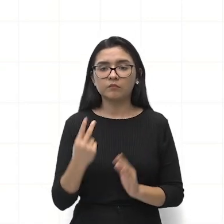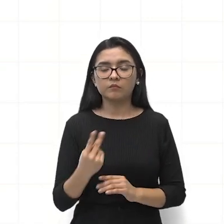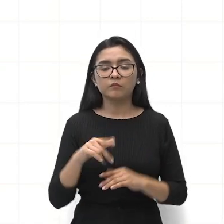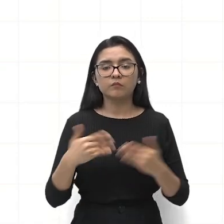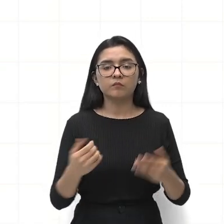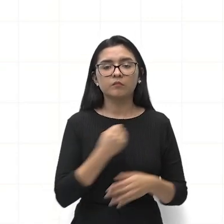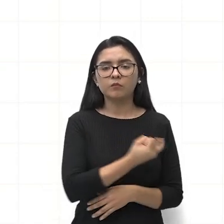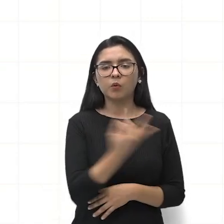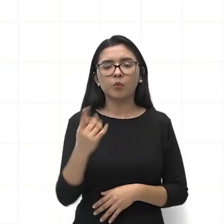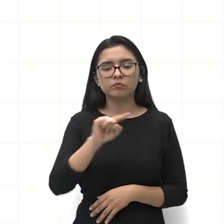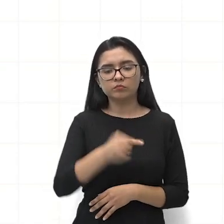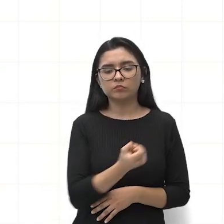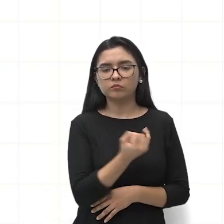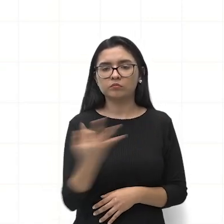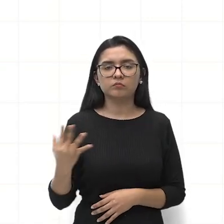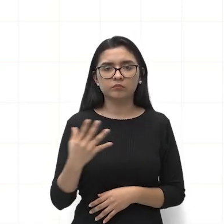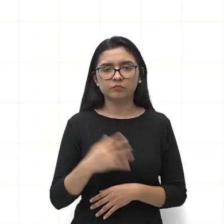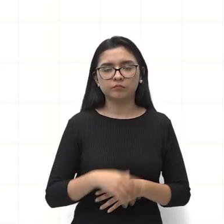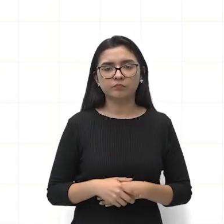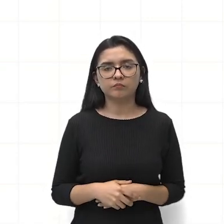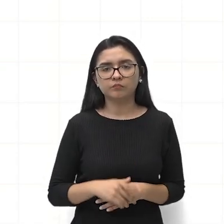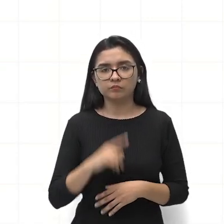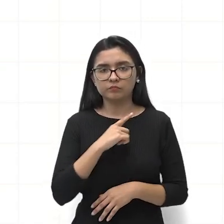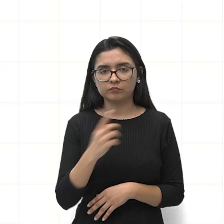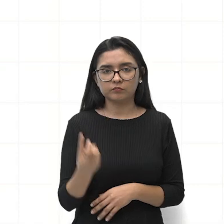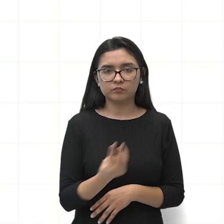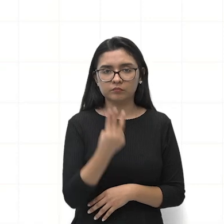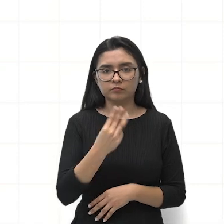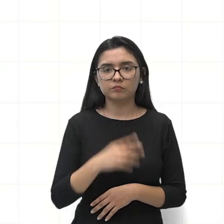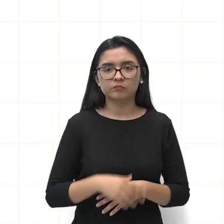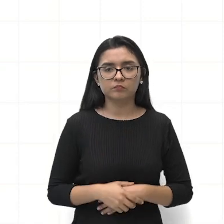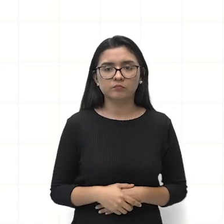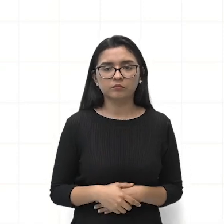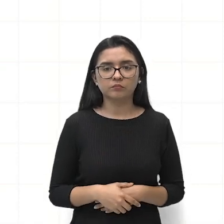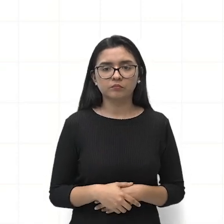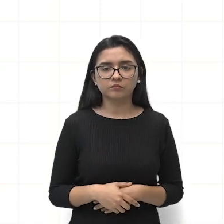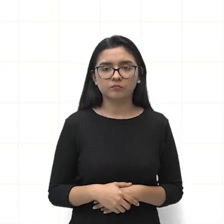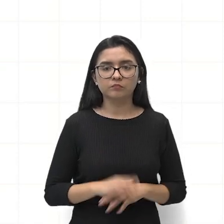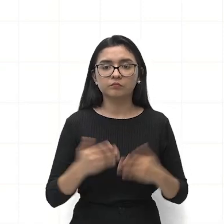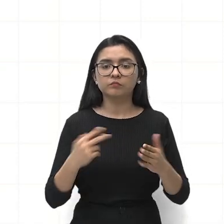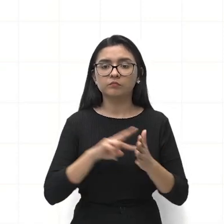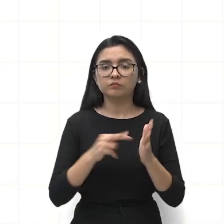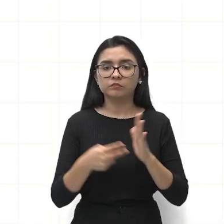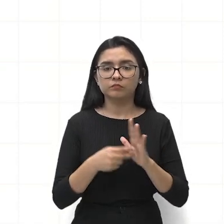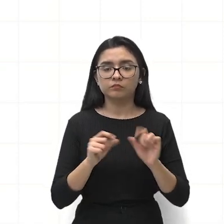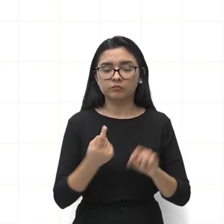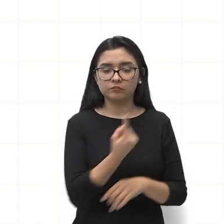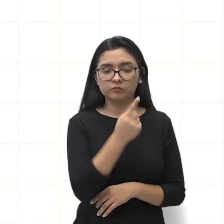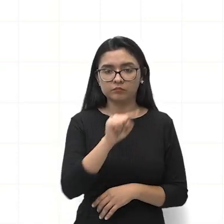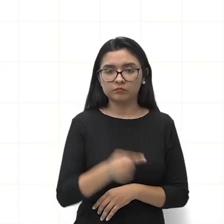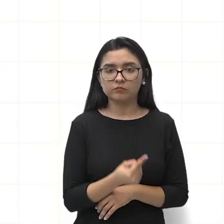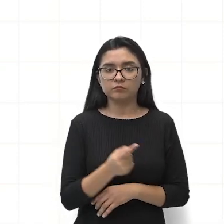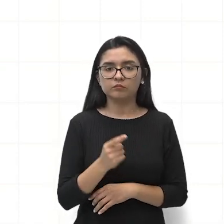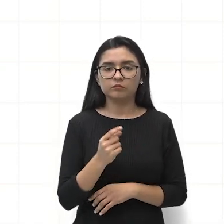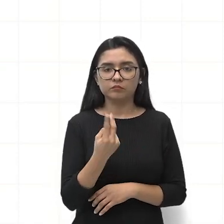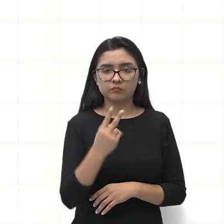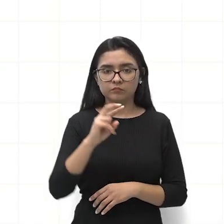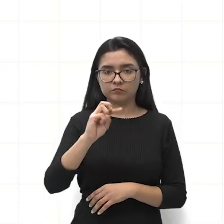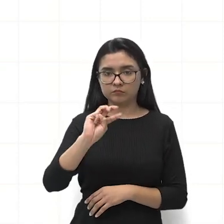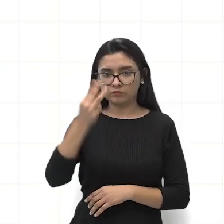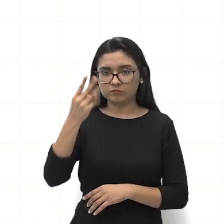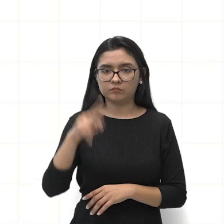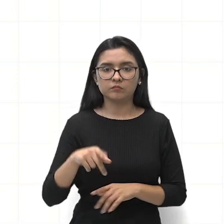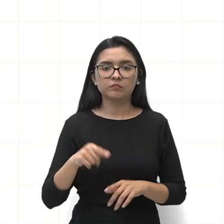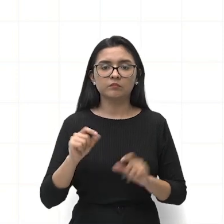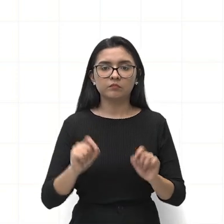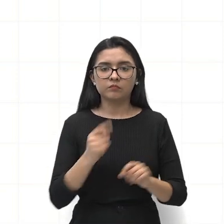a vírgula quantas casas para a esquerda? 3. 1, 2, 3. Ou seja, 1,2 elevado ao cubo é